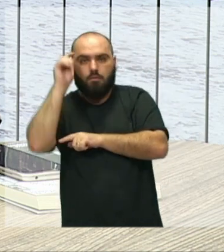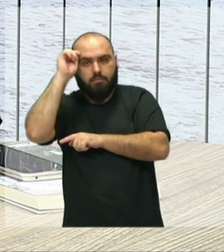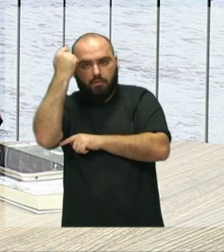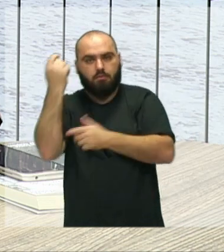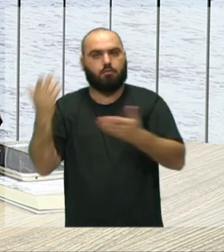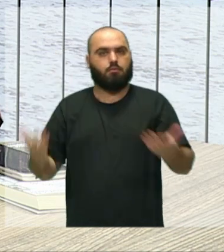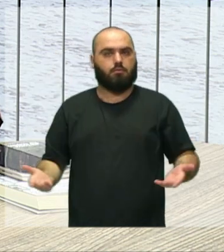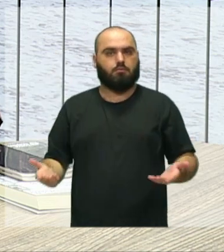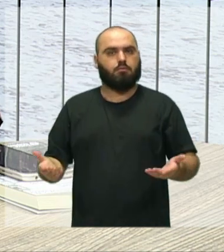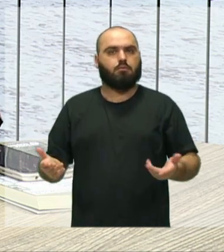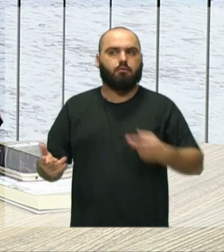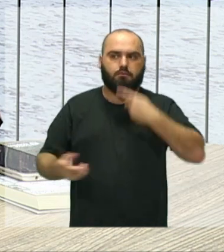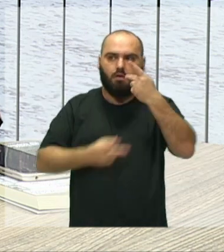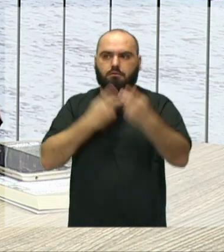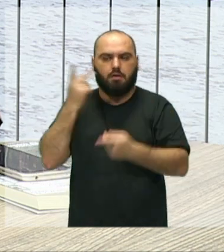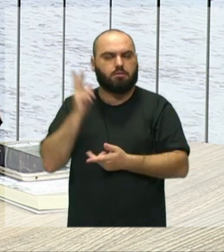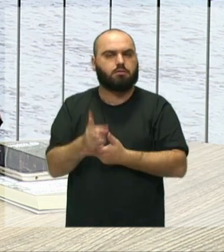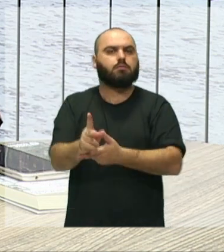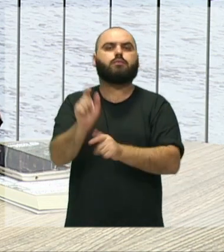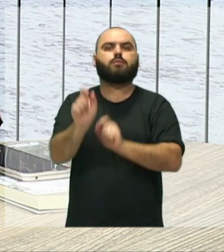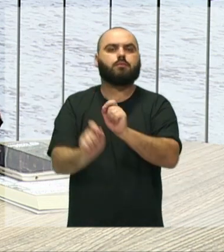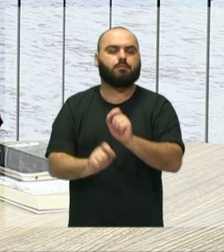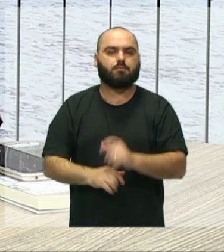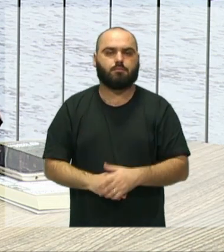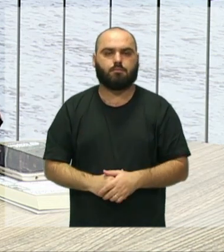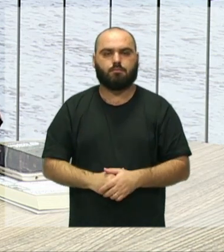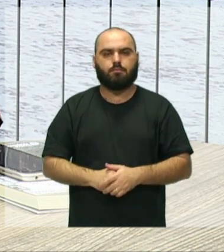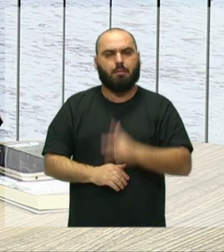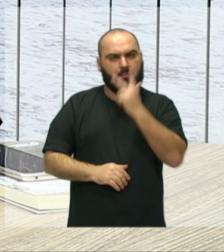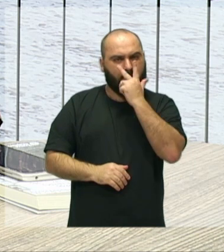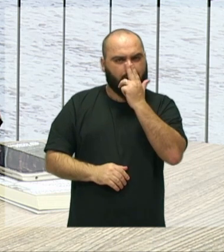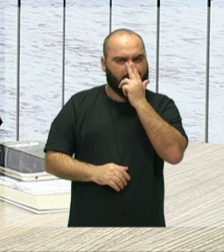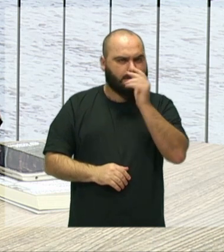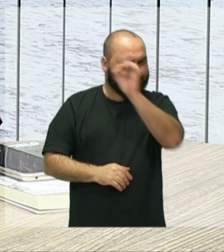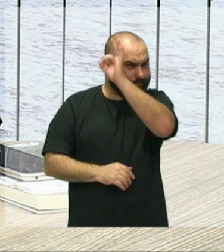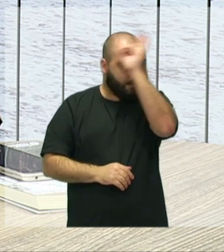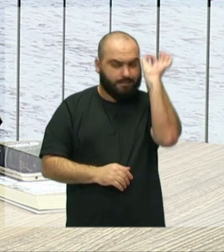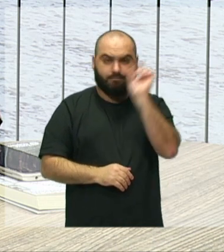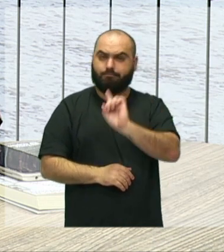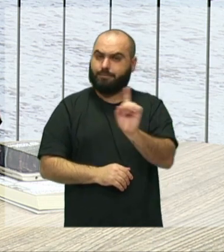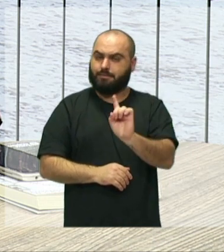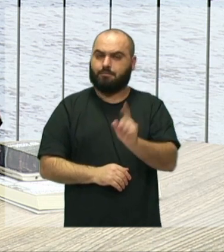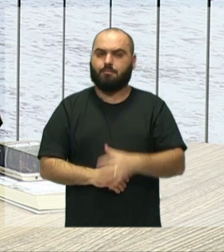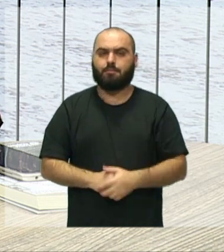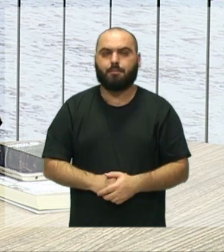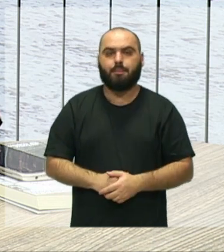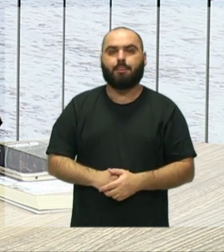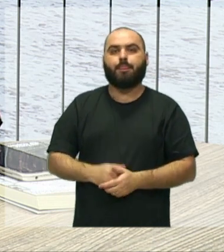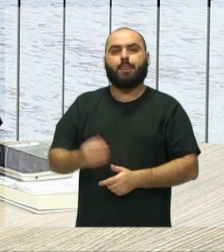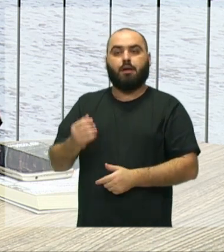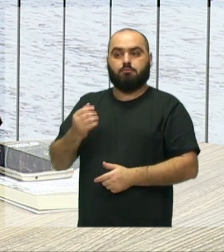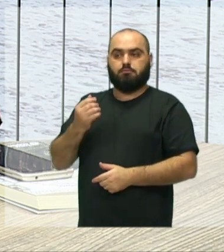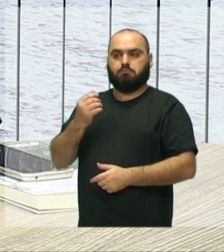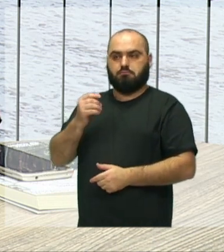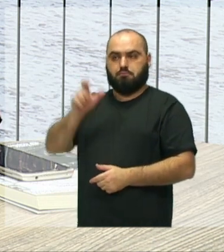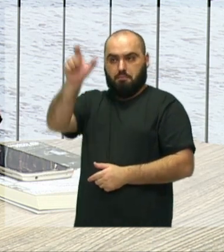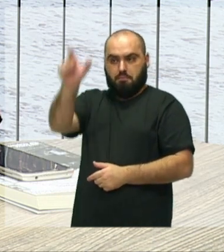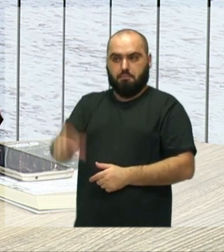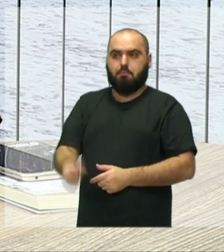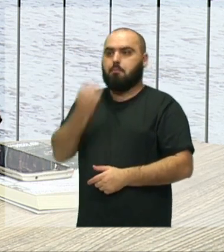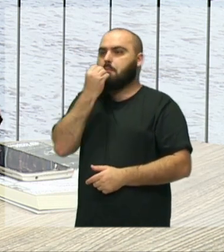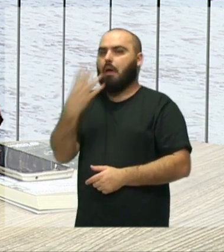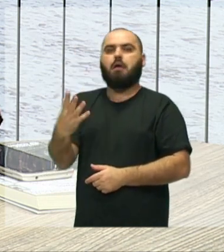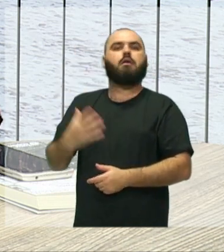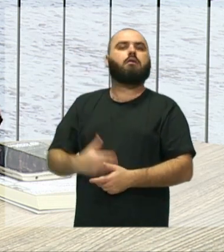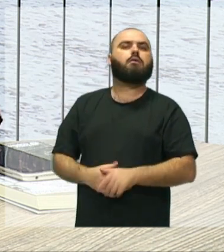que é muito usada recentemente, pode parecer inocente, mas não é, gente de bem. Quem